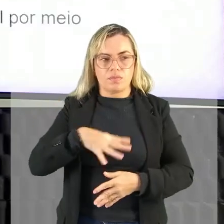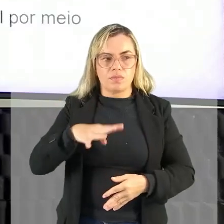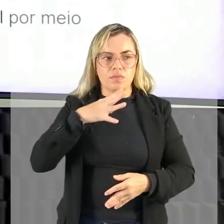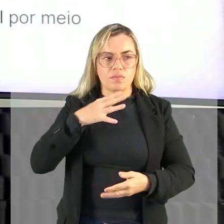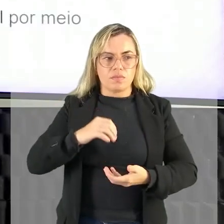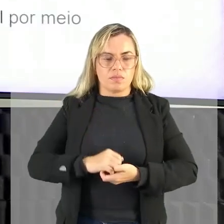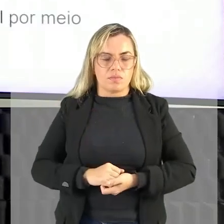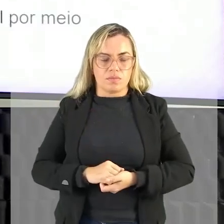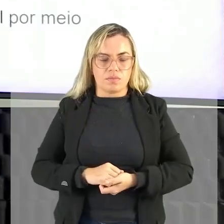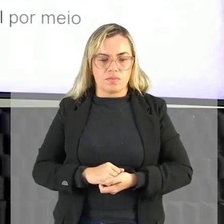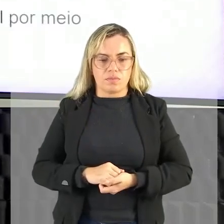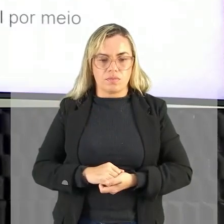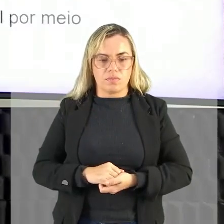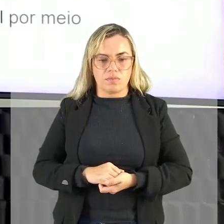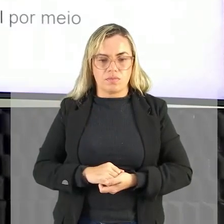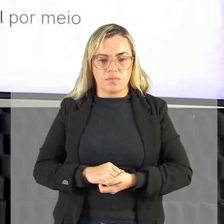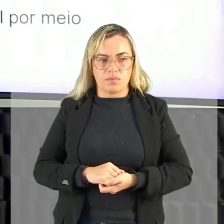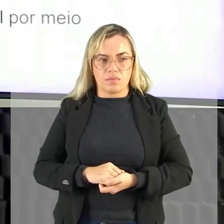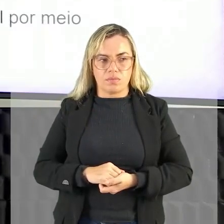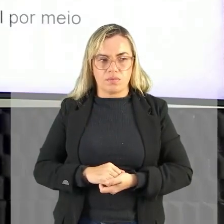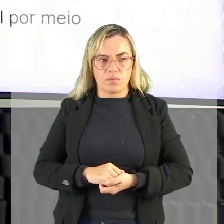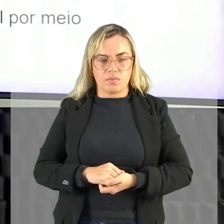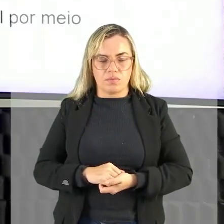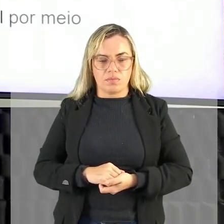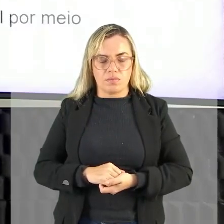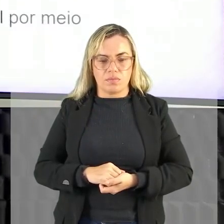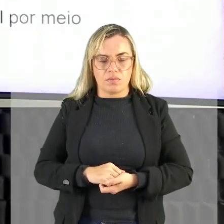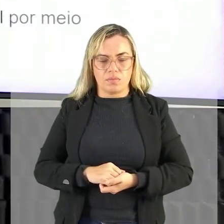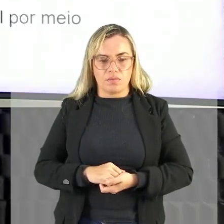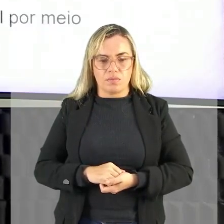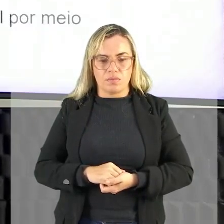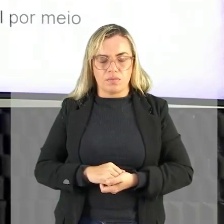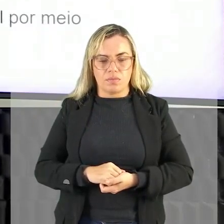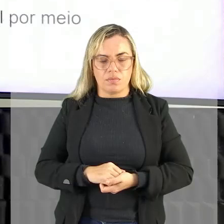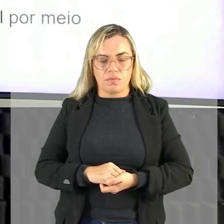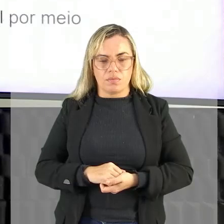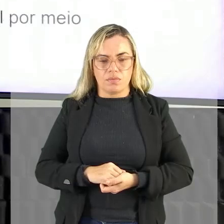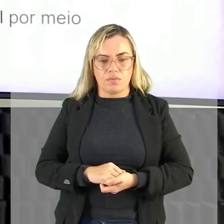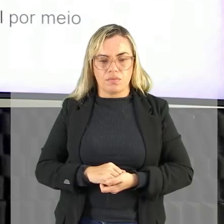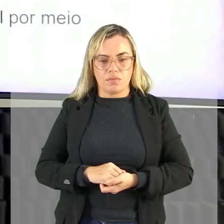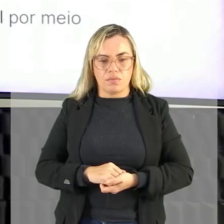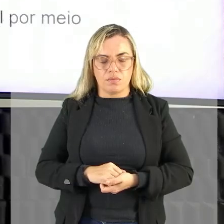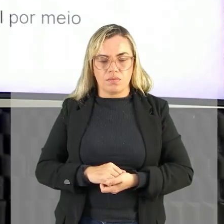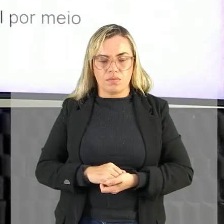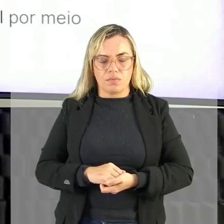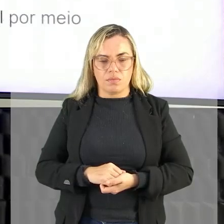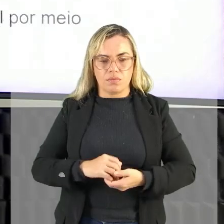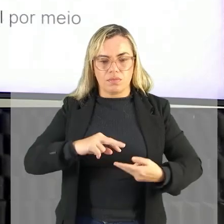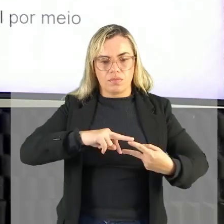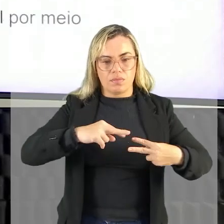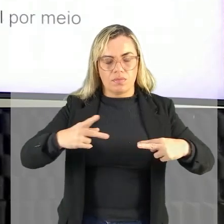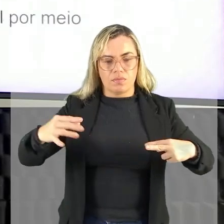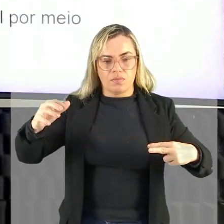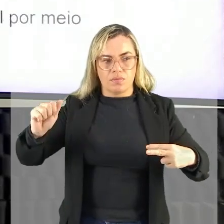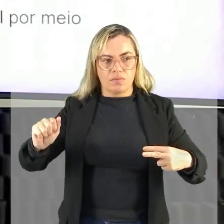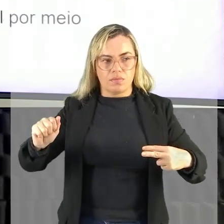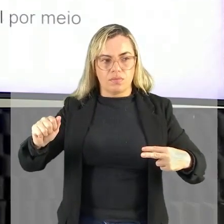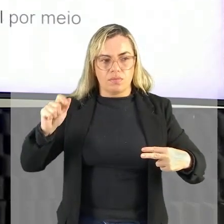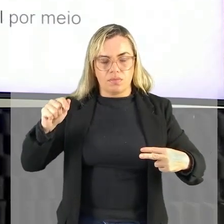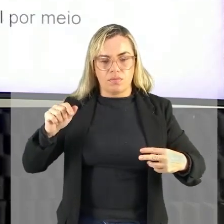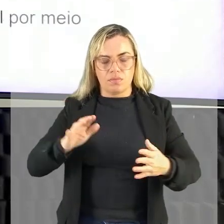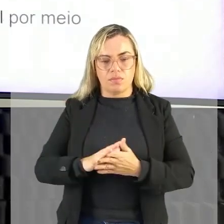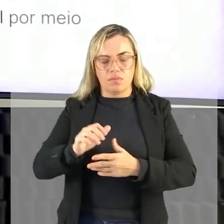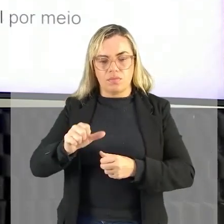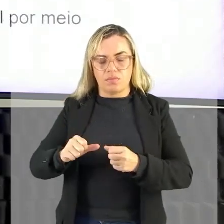sequência DNA, que vai ser lido e vira o RNA, não é assim? Mensageiro. Mas o